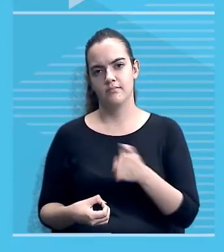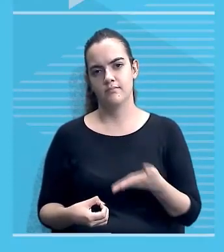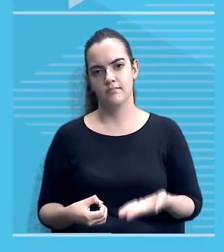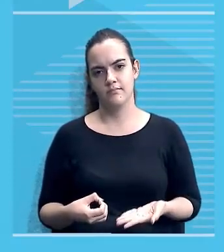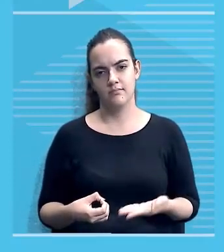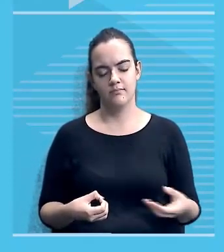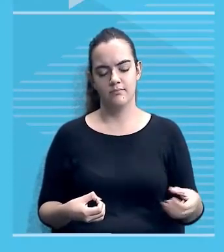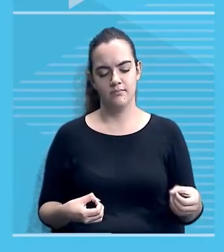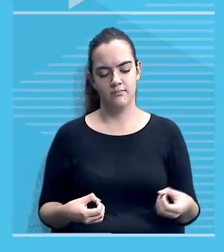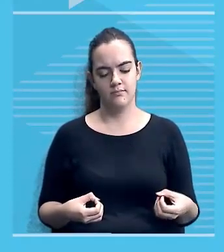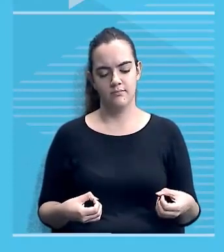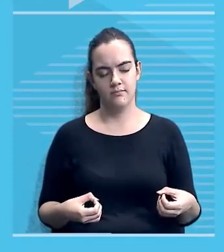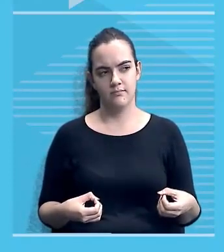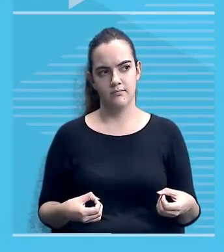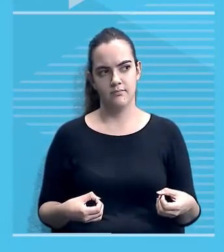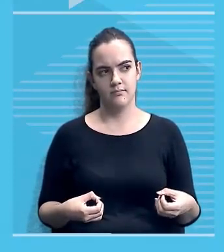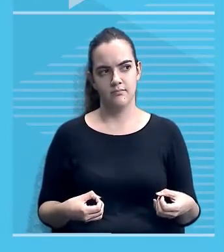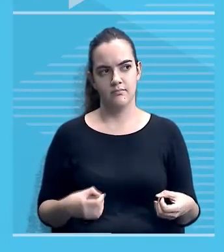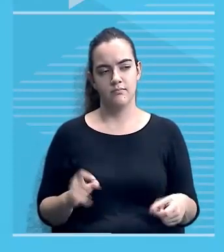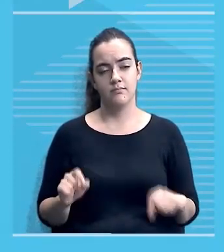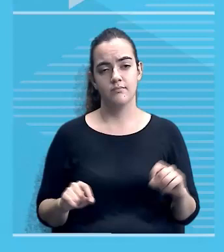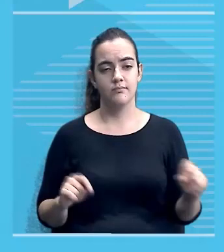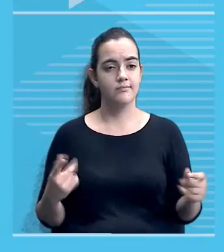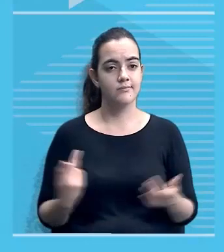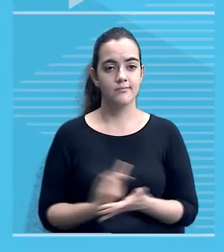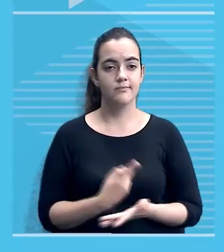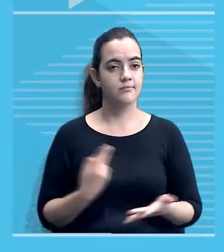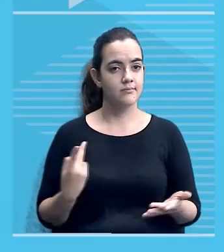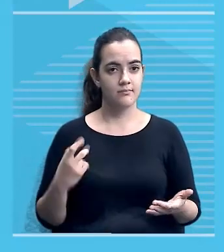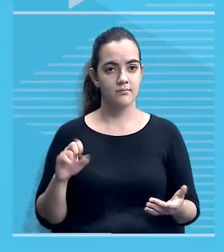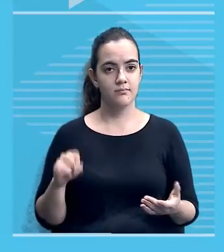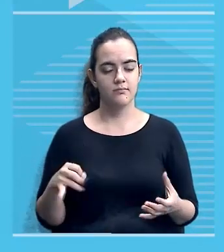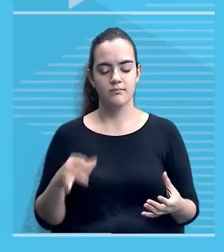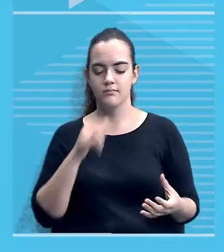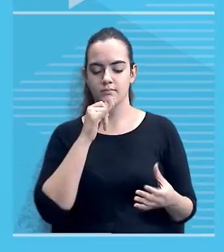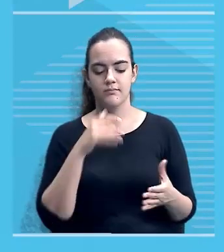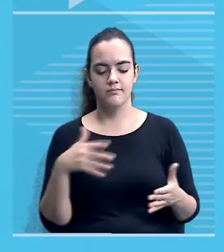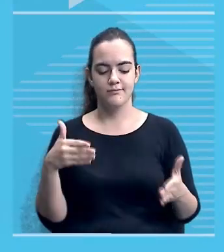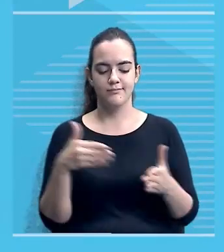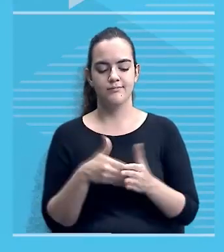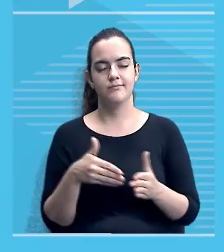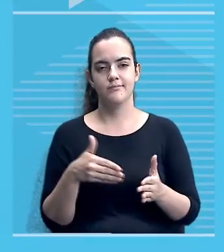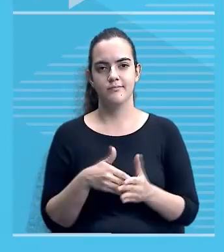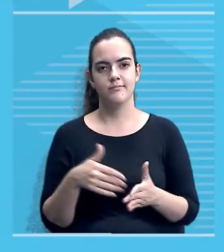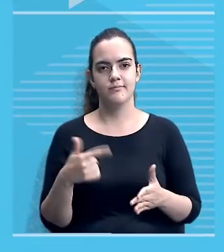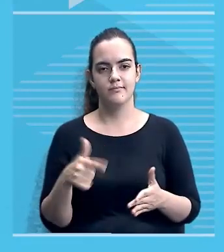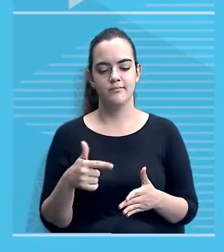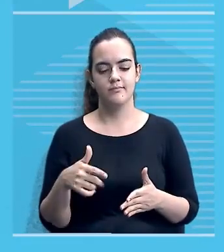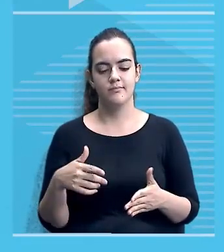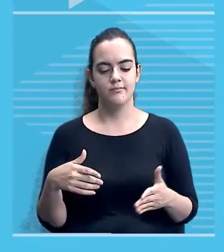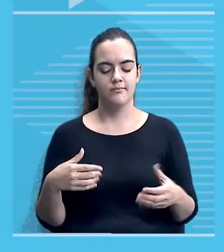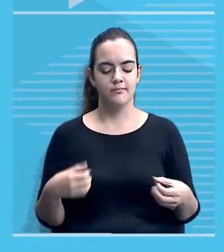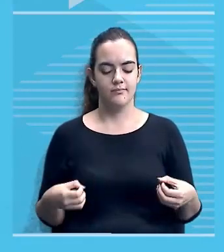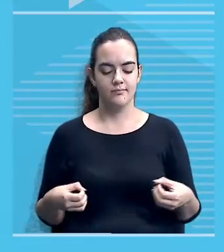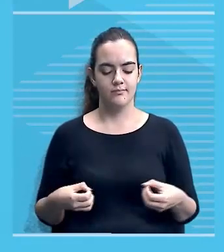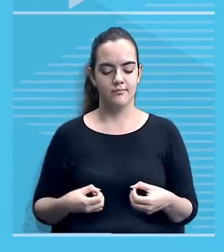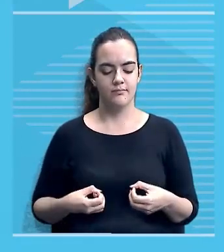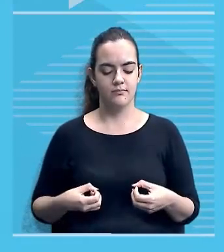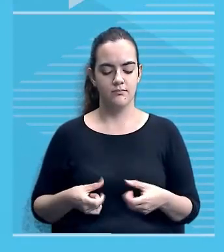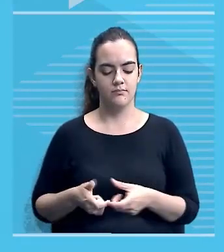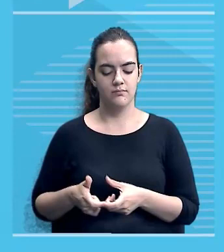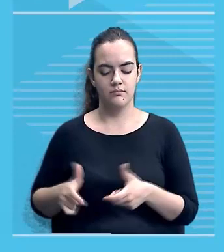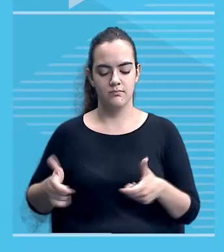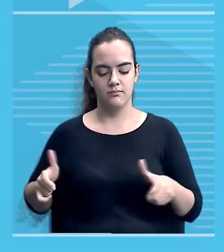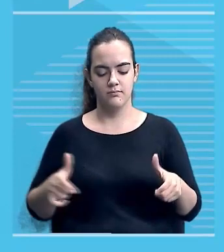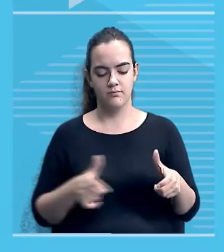aí o que que acontece quando seus limites se confundem quando seus